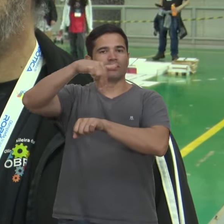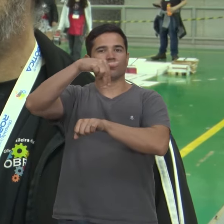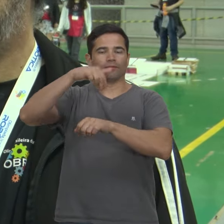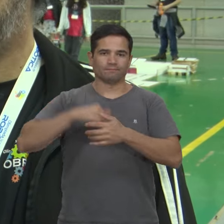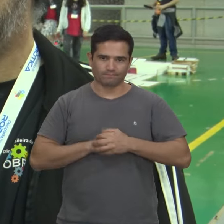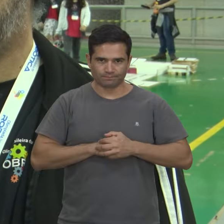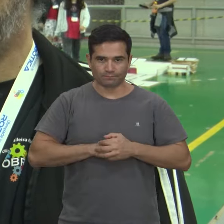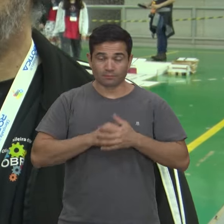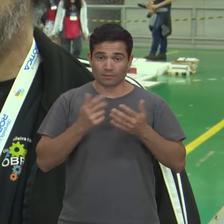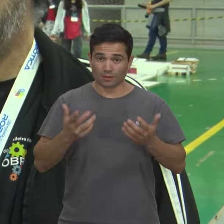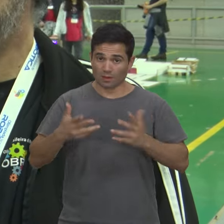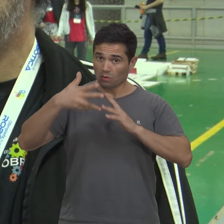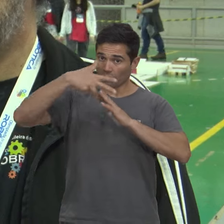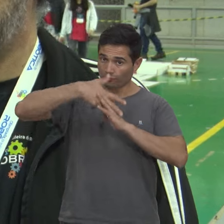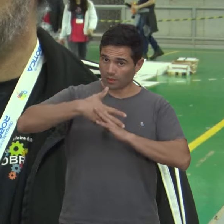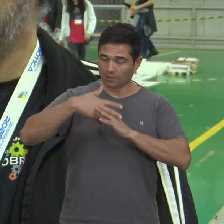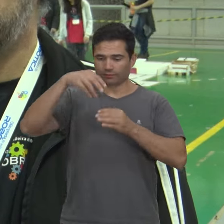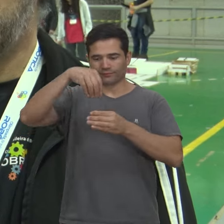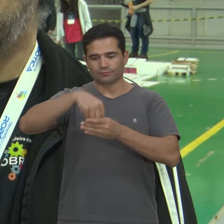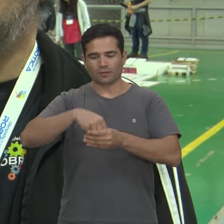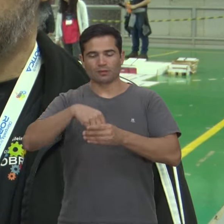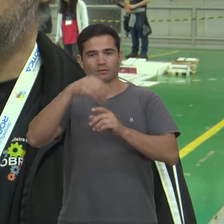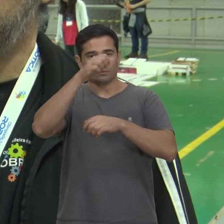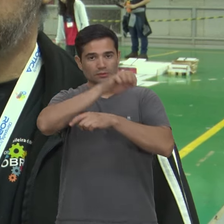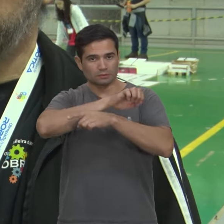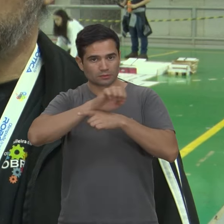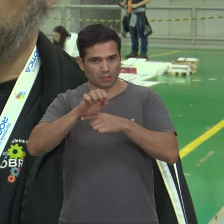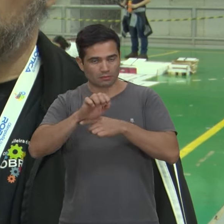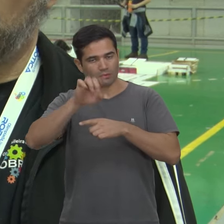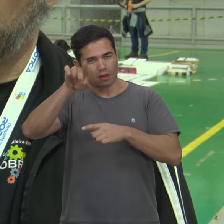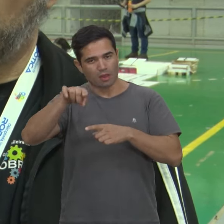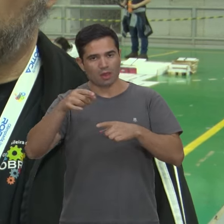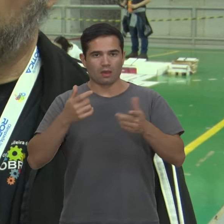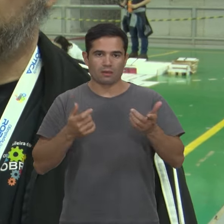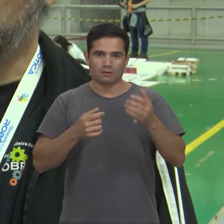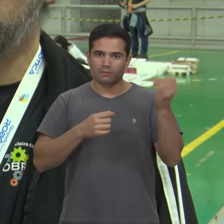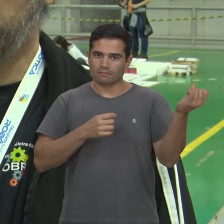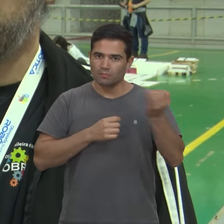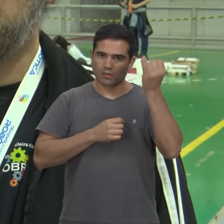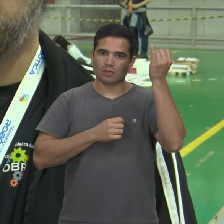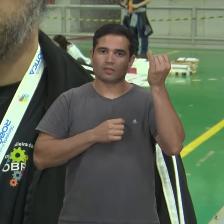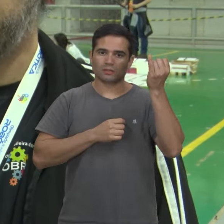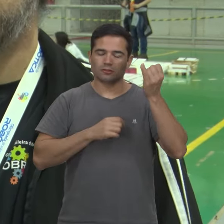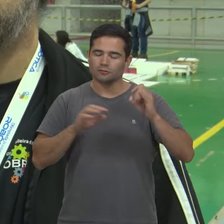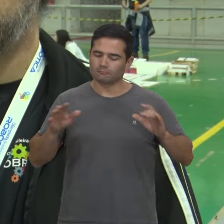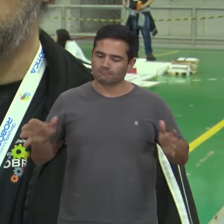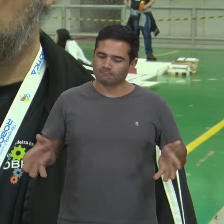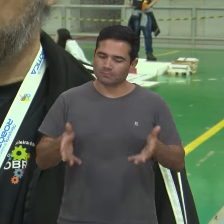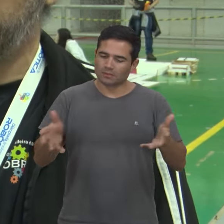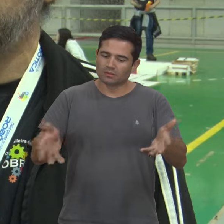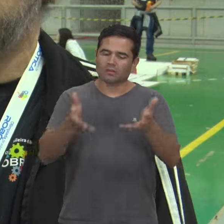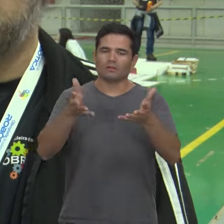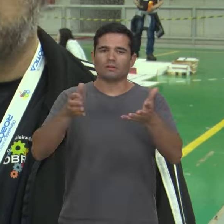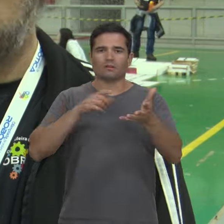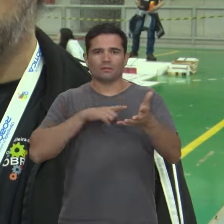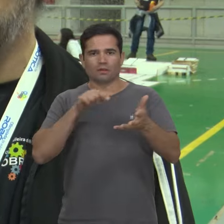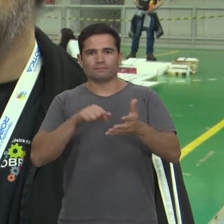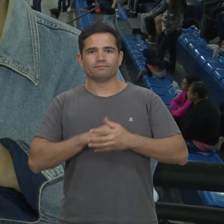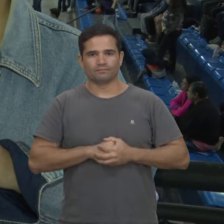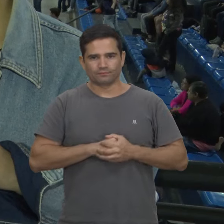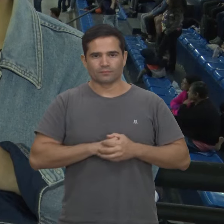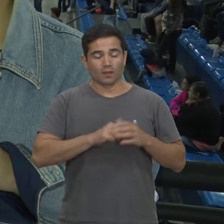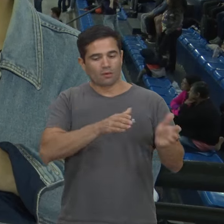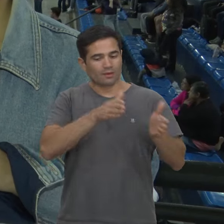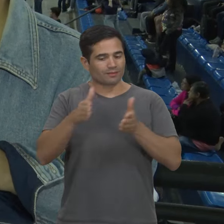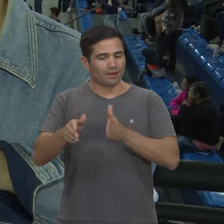quer dizer, a UFMS dentro do estado acaba sendo muito importante aí nesse incentivo, nesse estímulo.